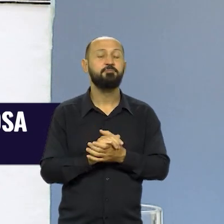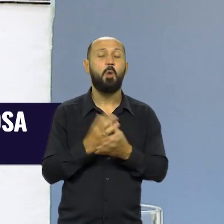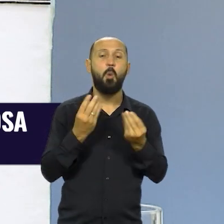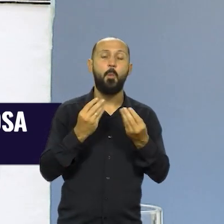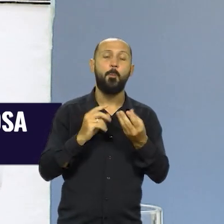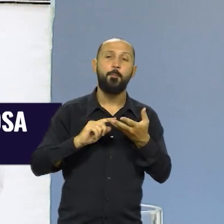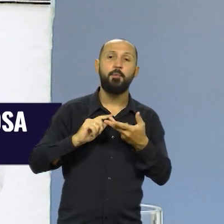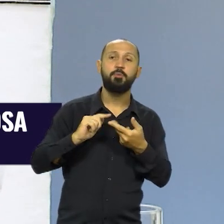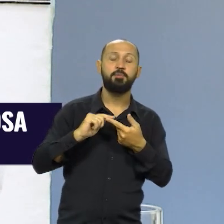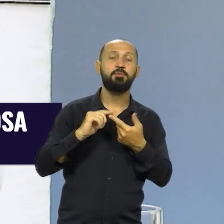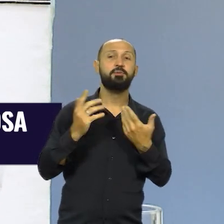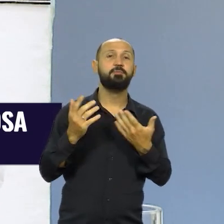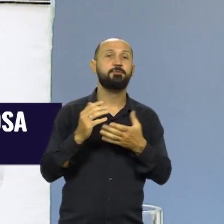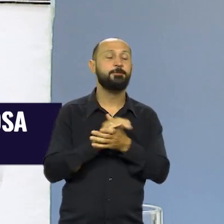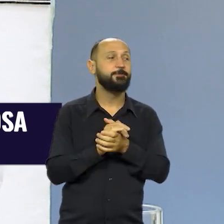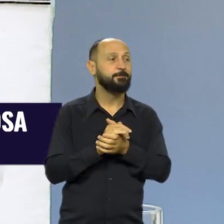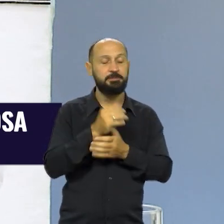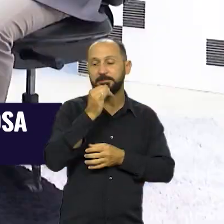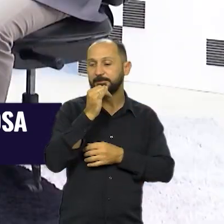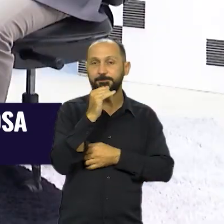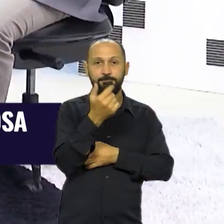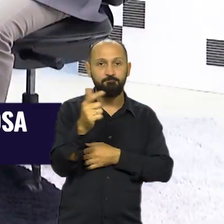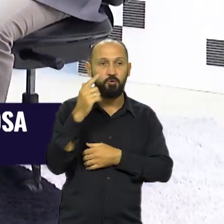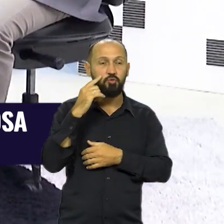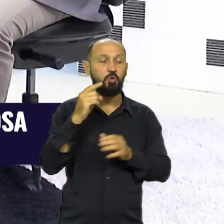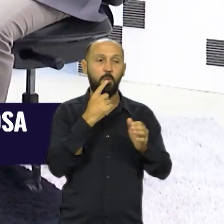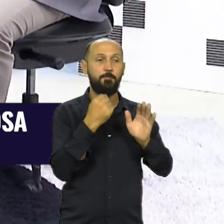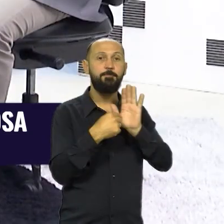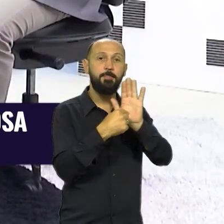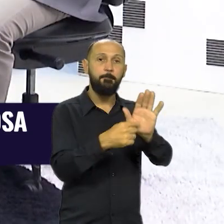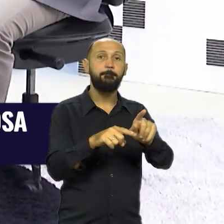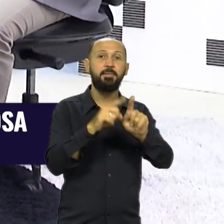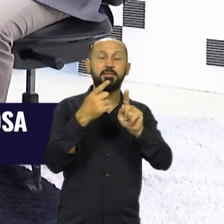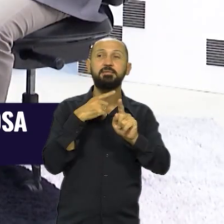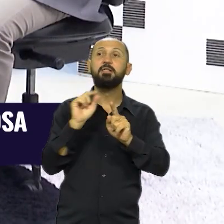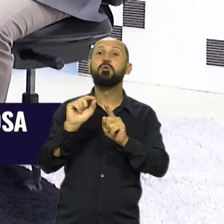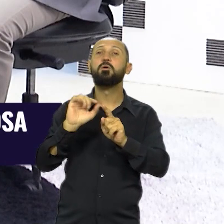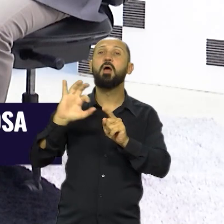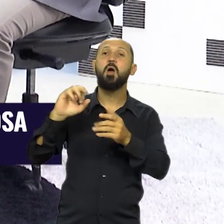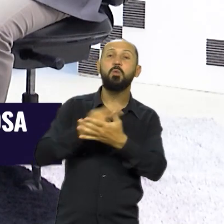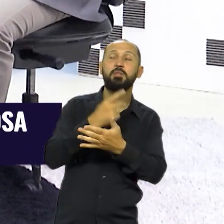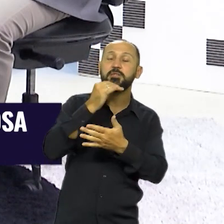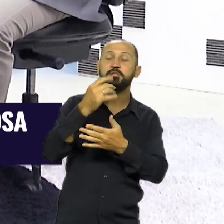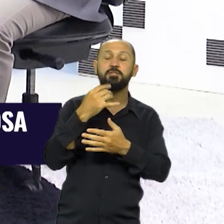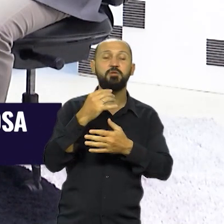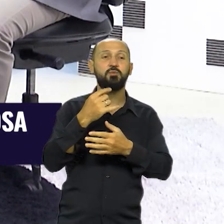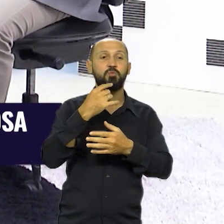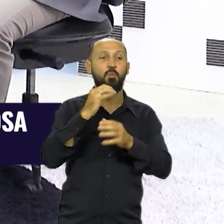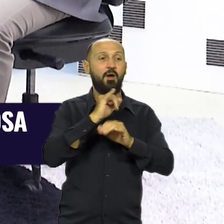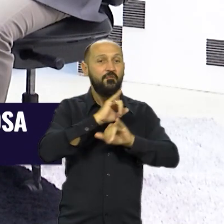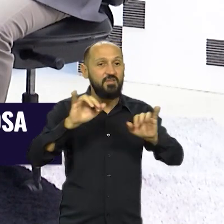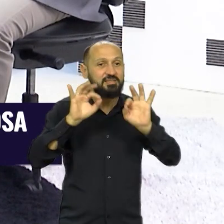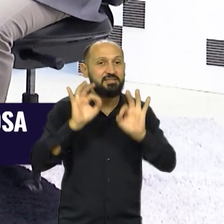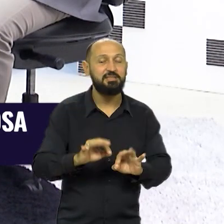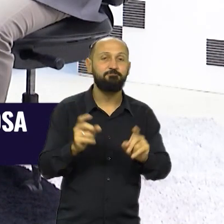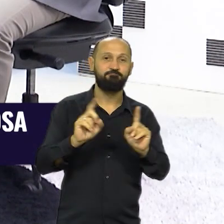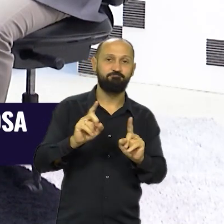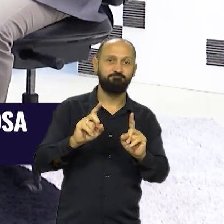programa, muitos são, são notificados, mas tem a subnotificação, né?